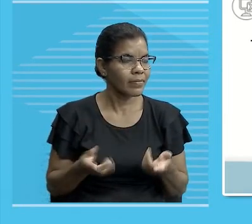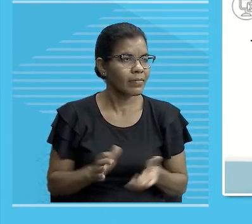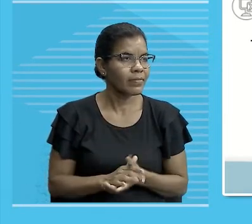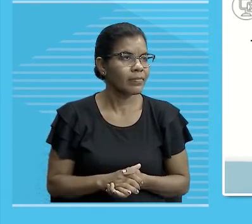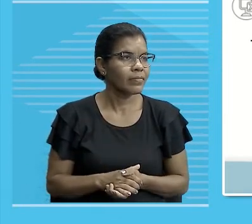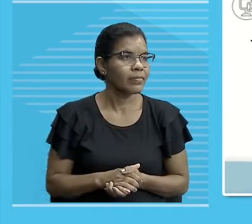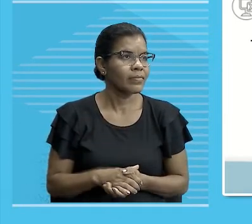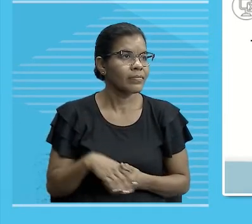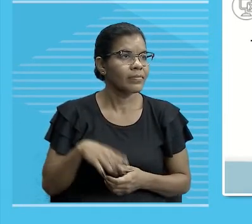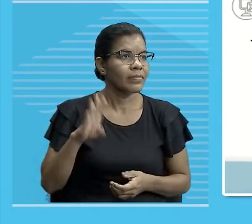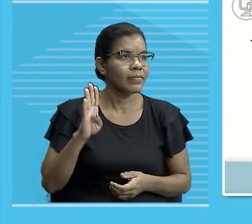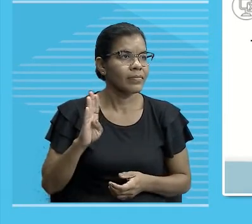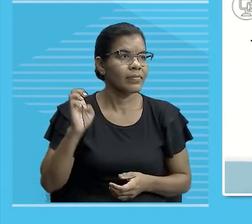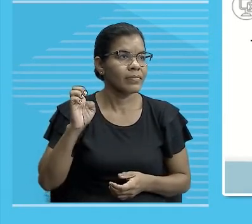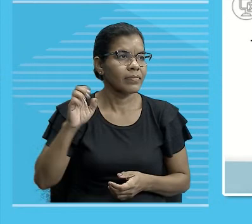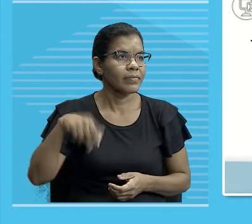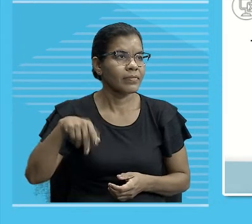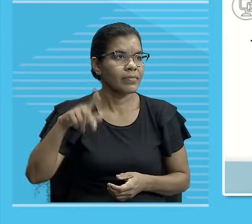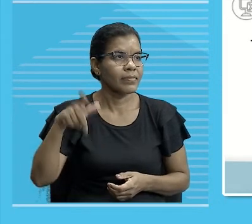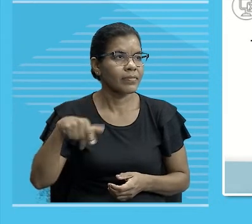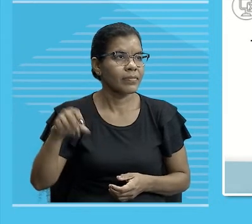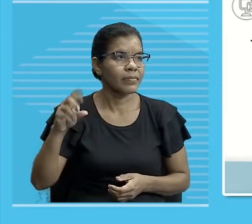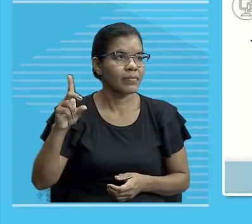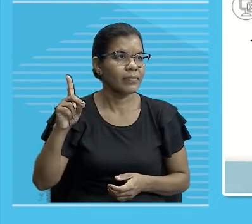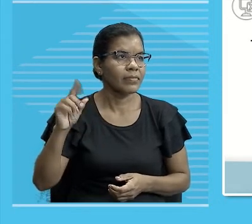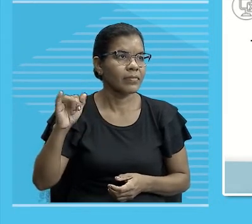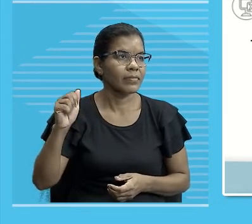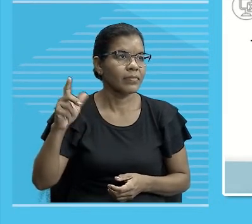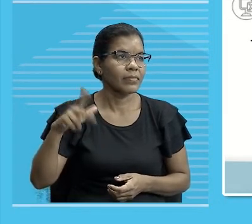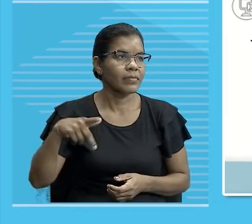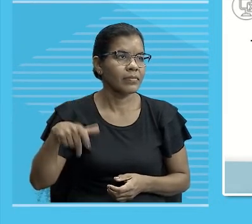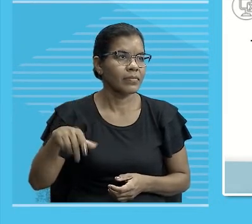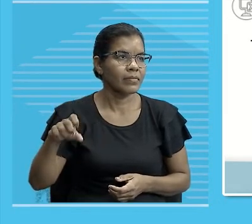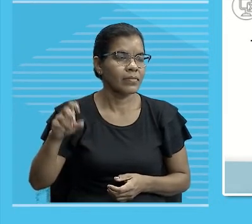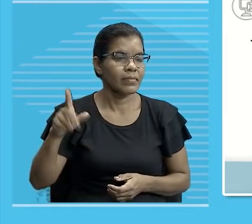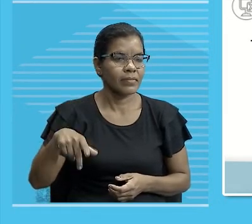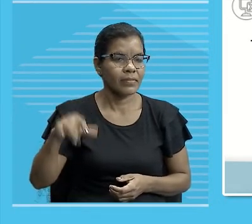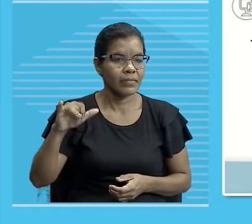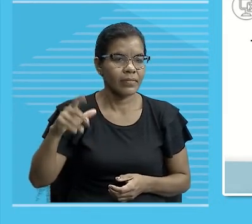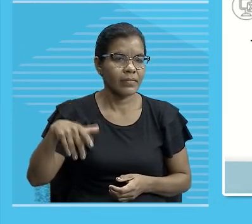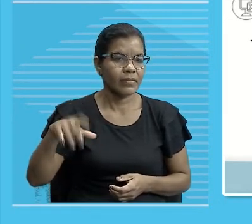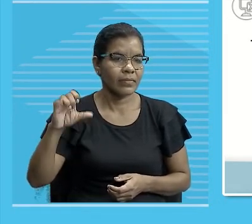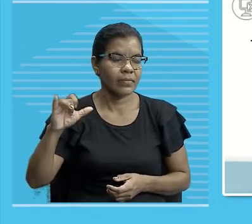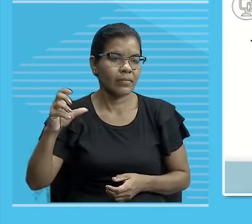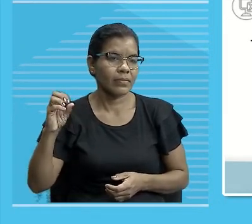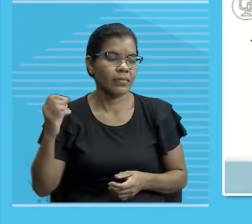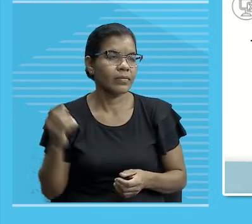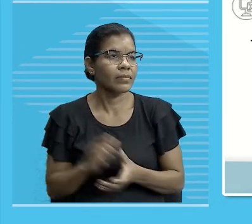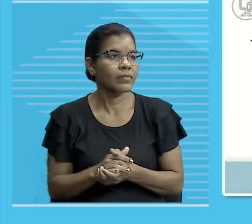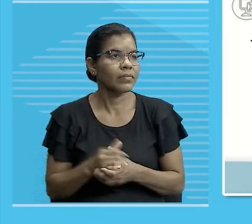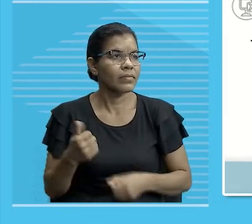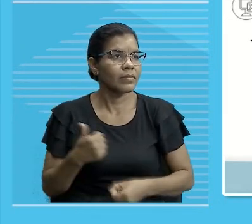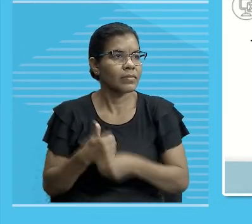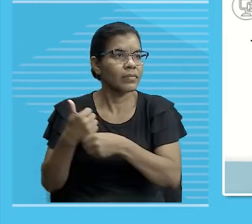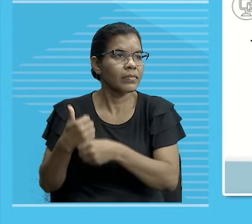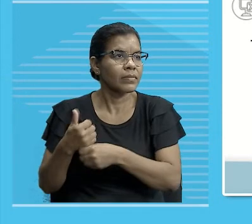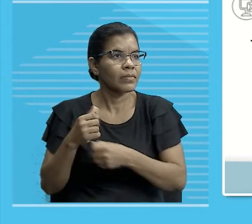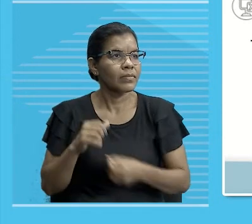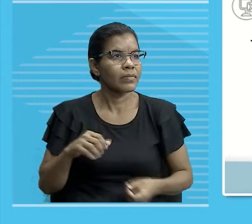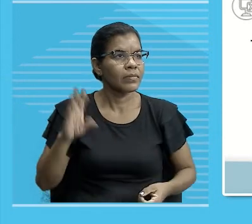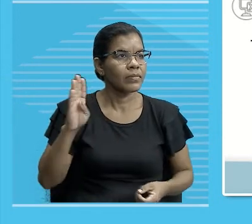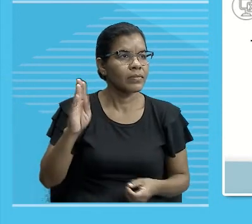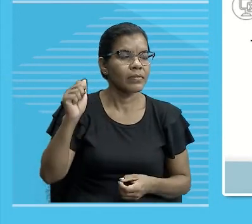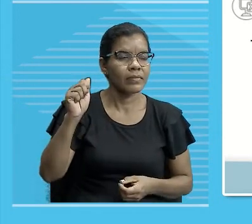os benzodiazepínicos, pessoal, substituir os barbitúricos, eu vou explicar para vocês depois de uma lida na resposta. Por uma razão